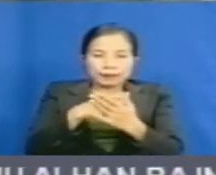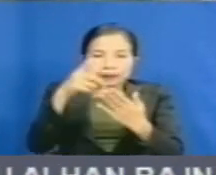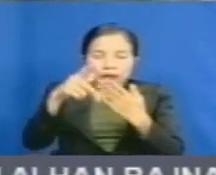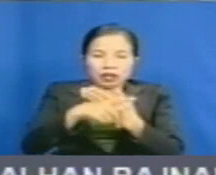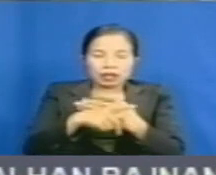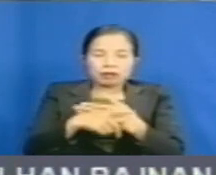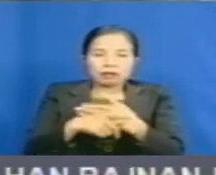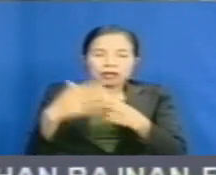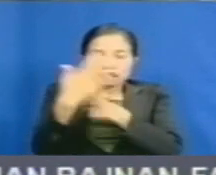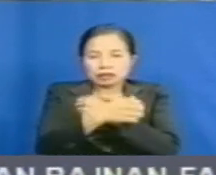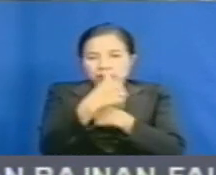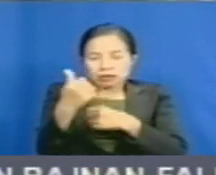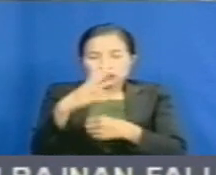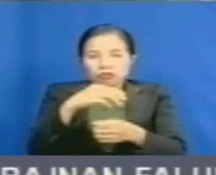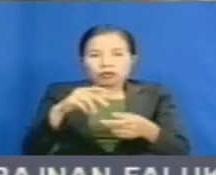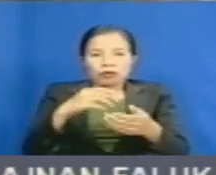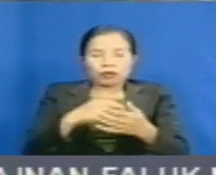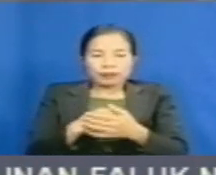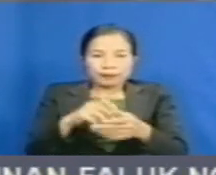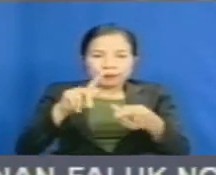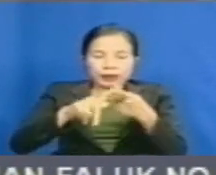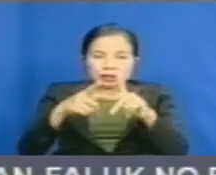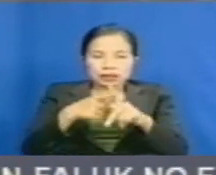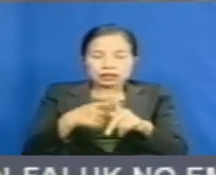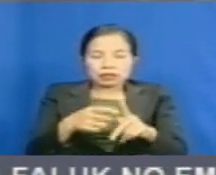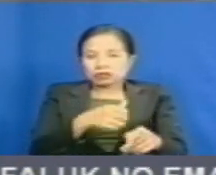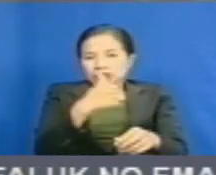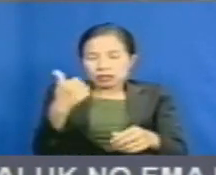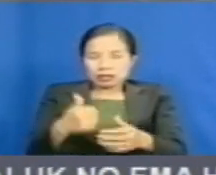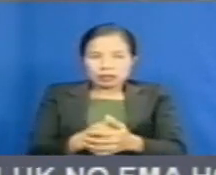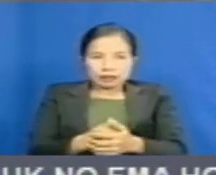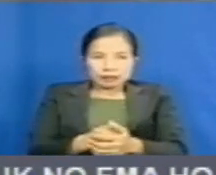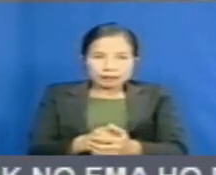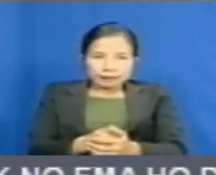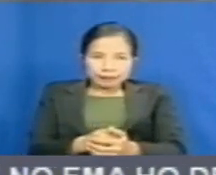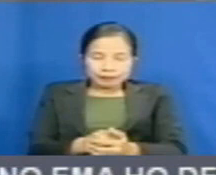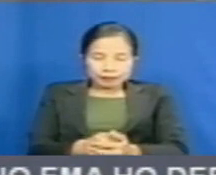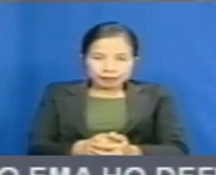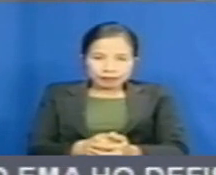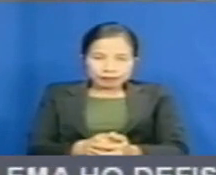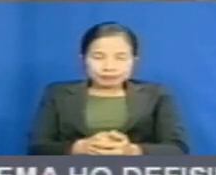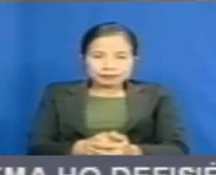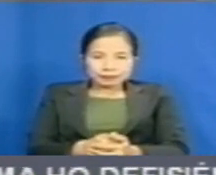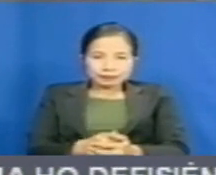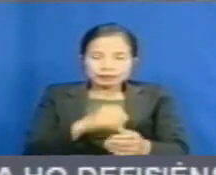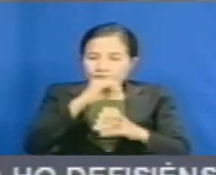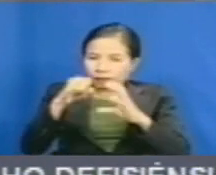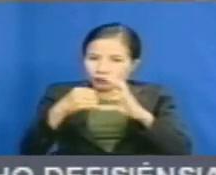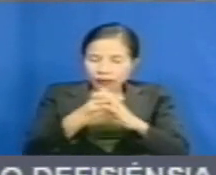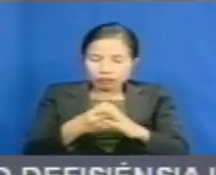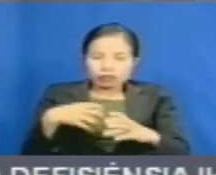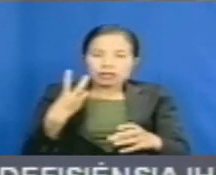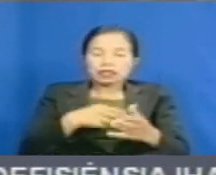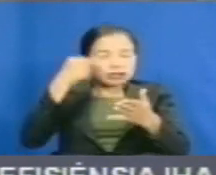no duadore selutan. 3.1 milhões, 40% de celulite que vai ter entrevistador ou supervisor, incluímos e tem esse